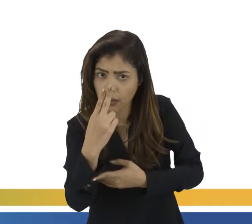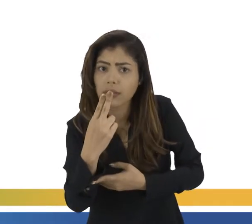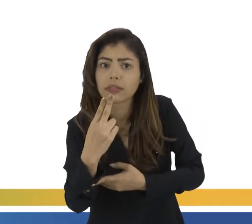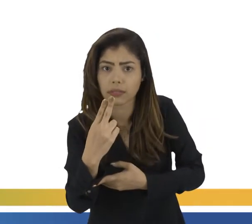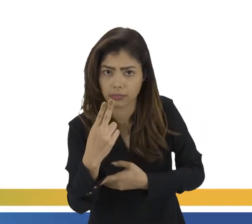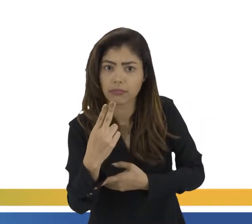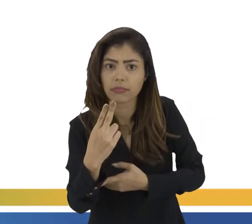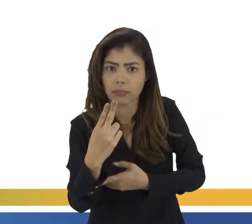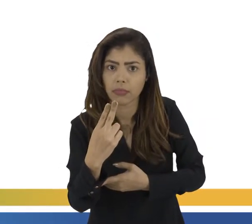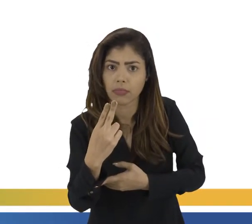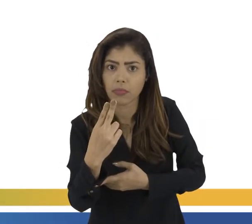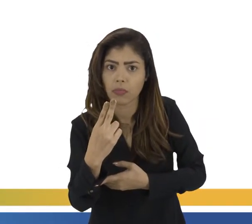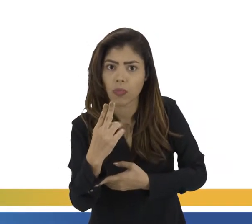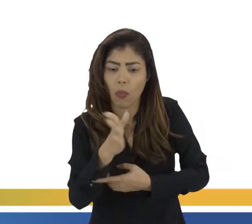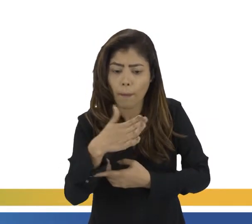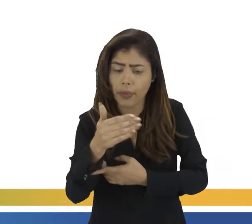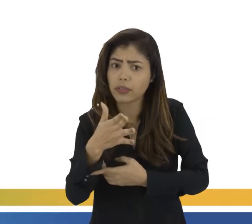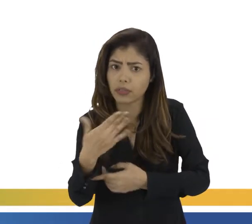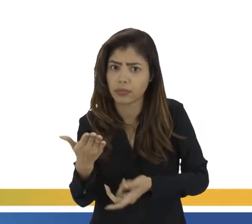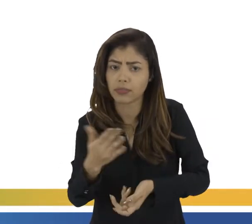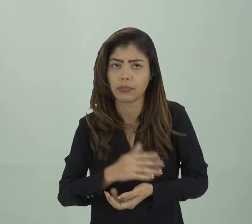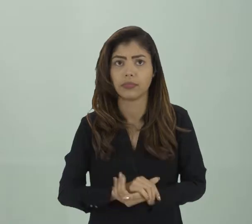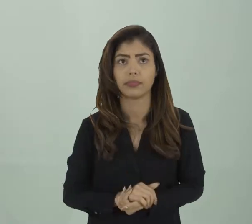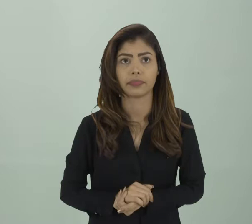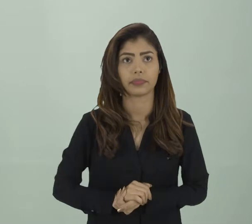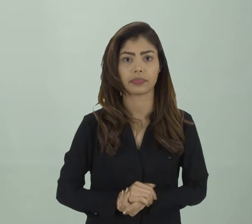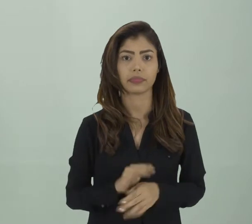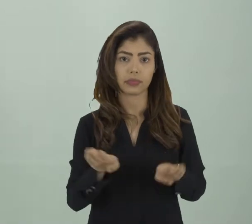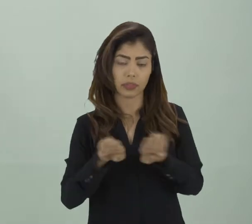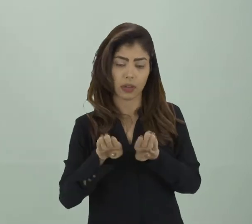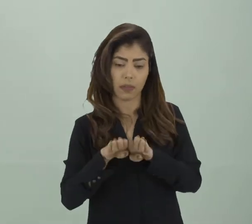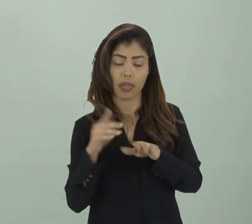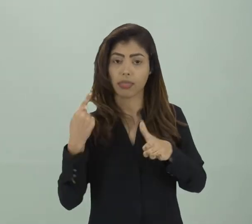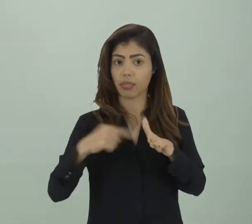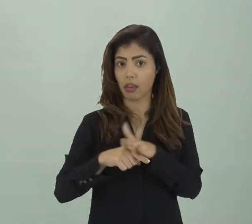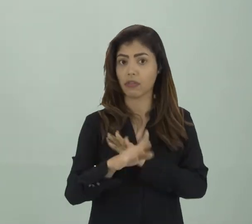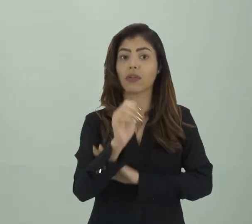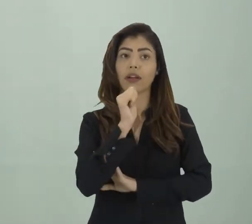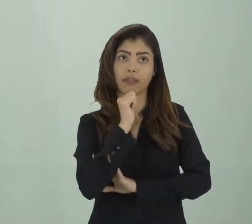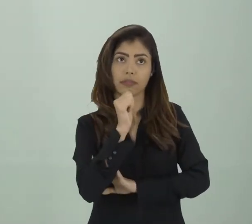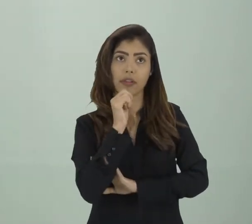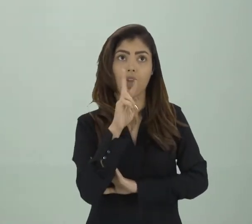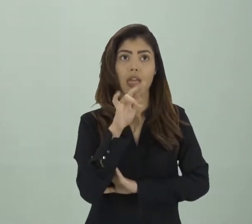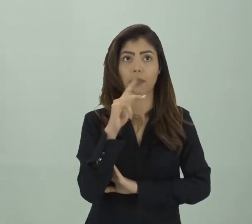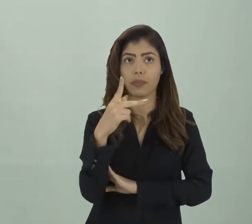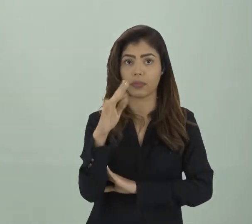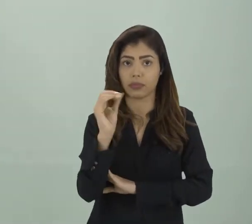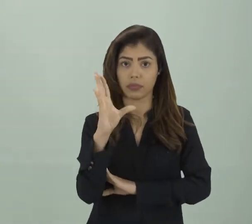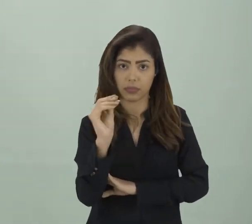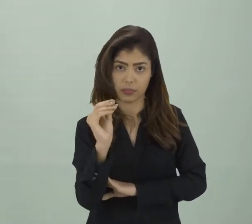com o seu genitor, certo? E também dentro ainda dessa reprodução nós temos